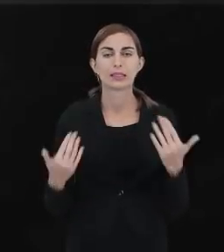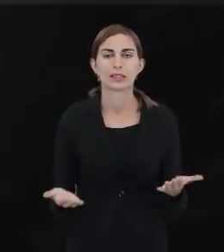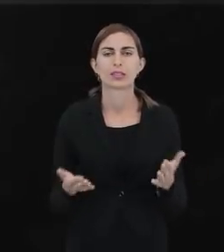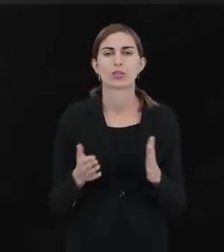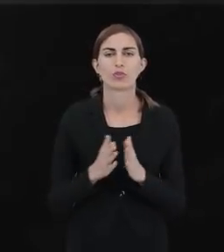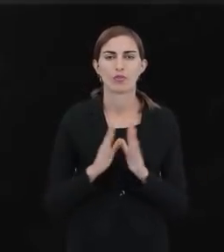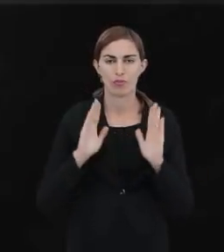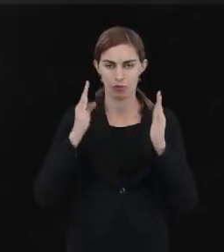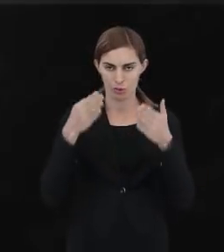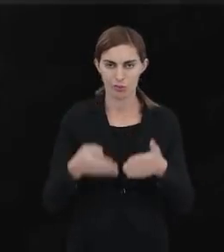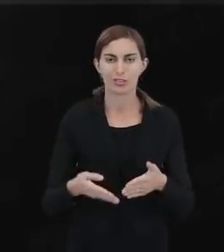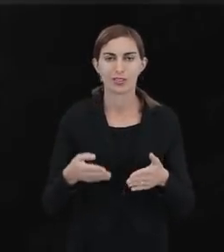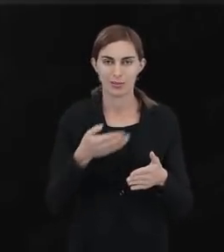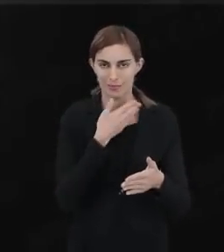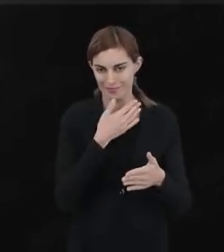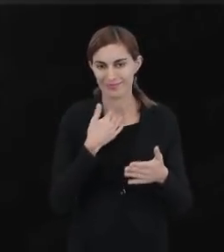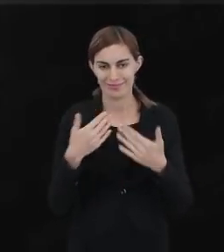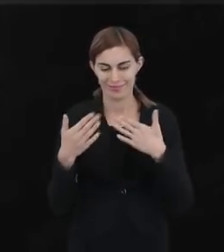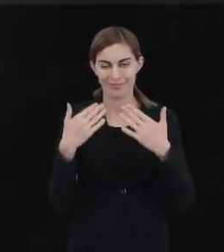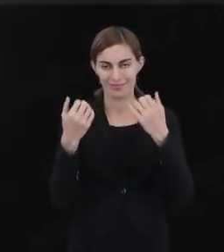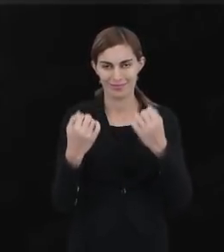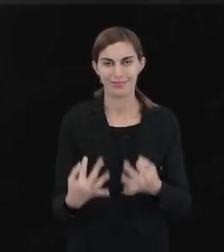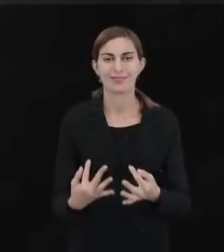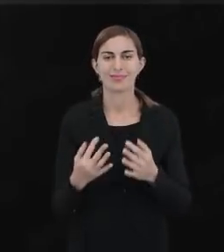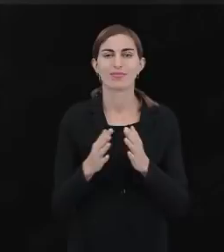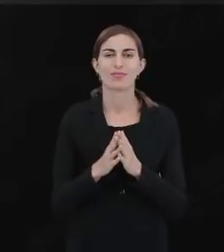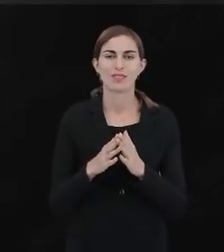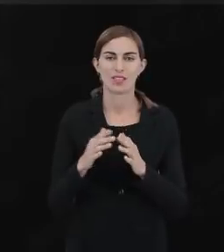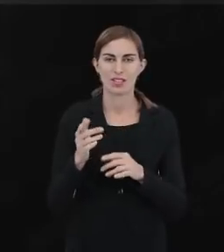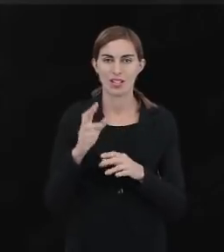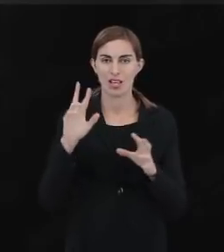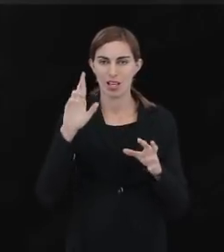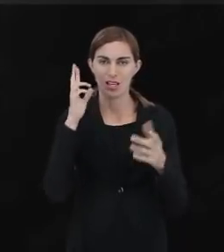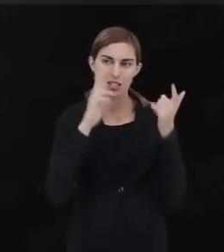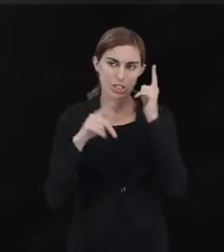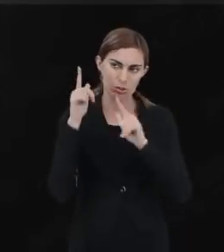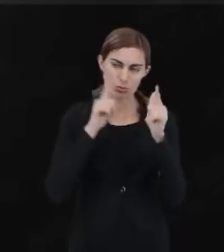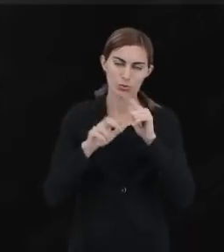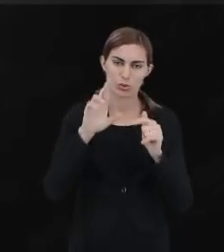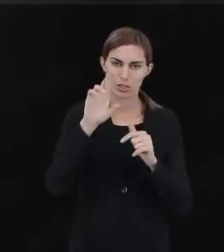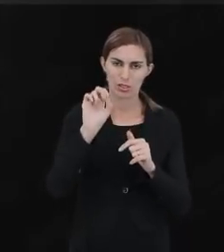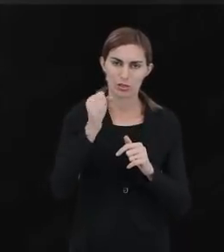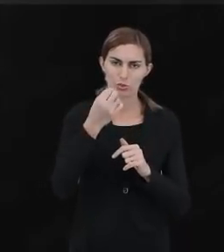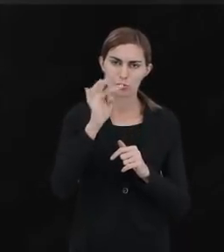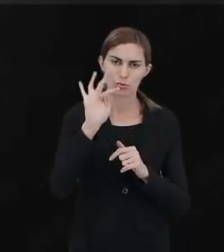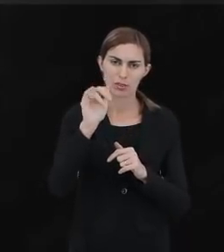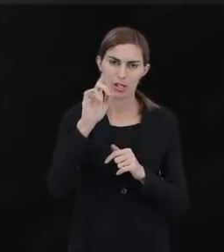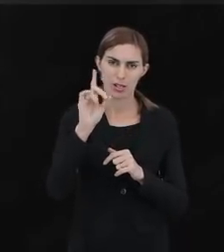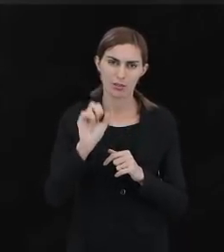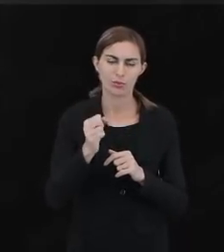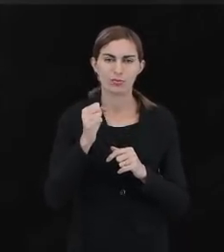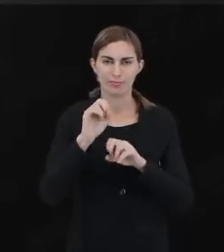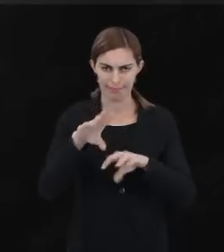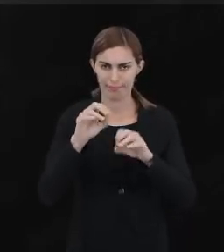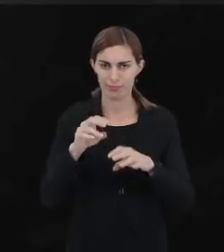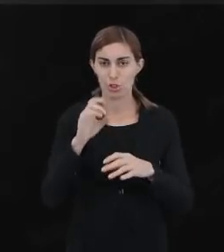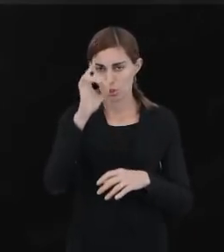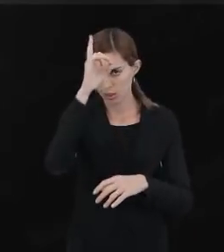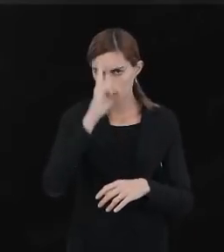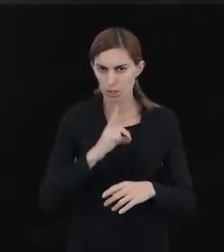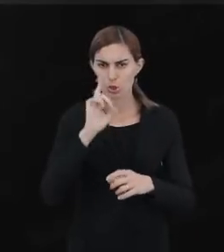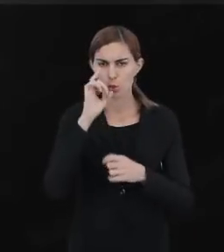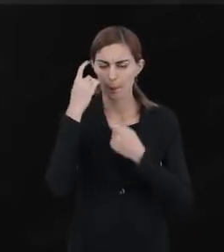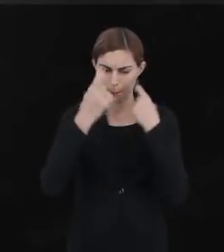voltando ao quarto ponto né sobre essa questão dos resultados educacionais um diretor que se preocupa não só com